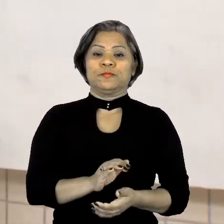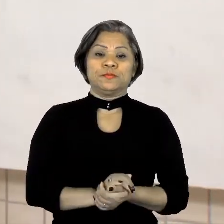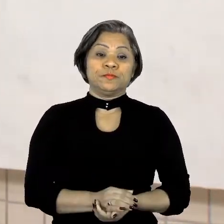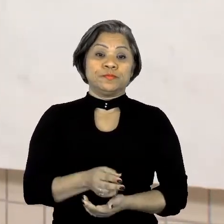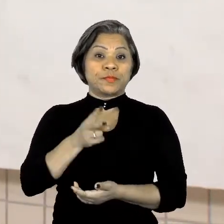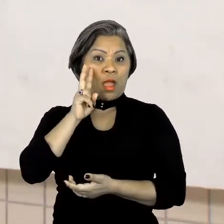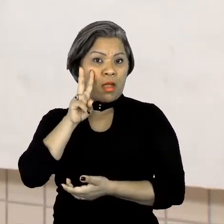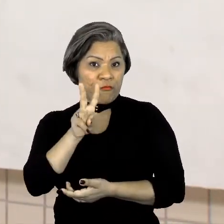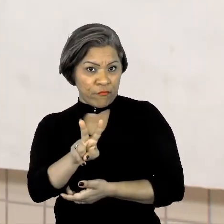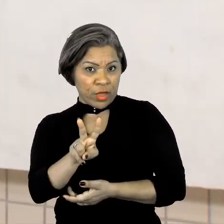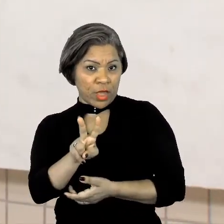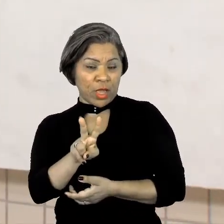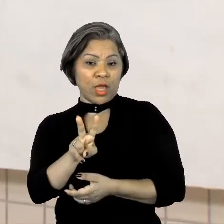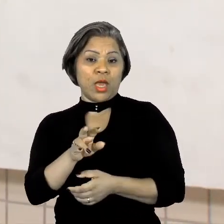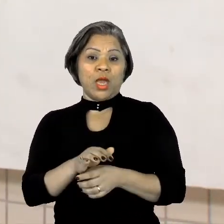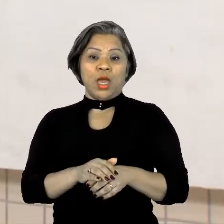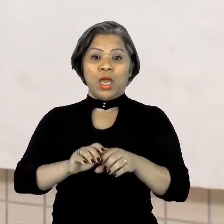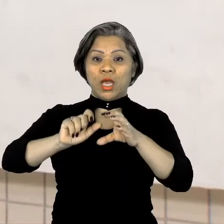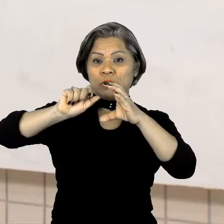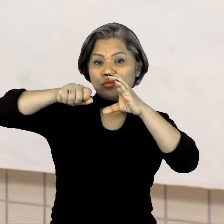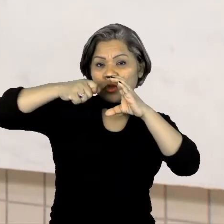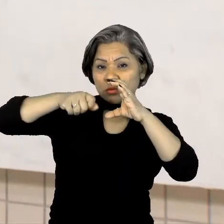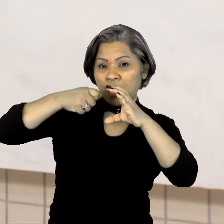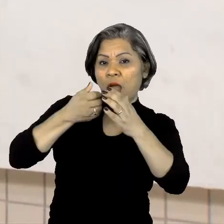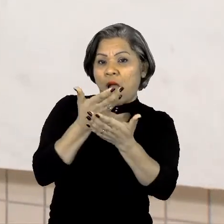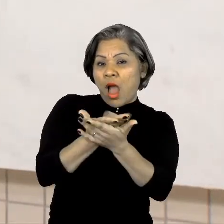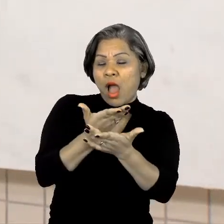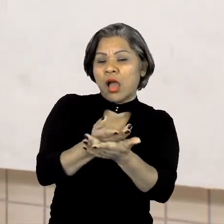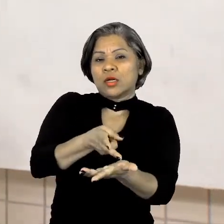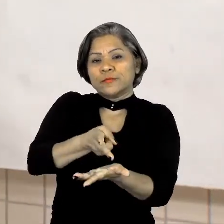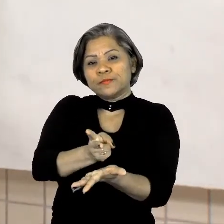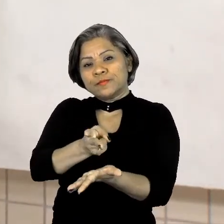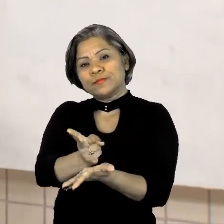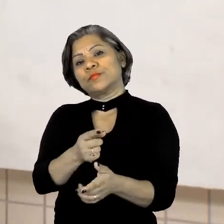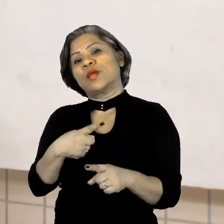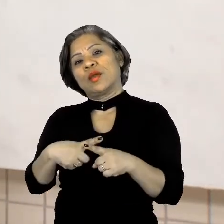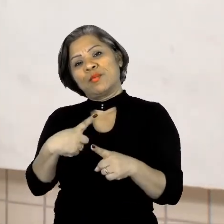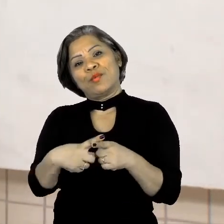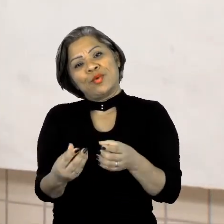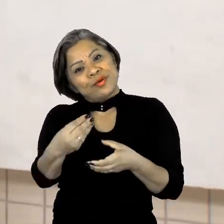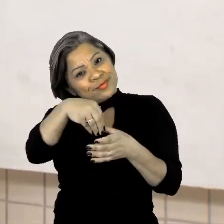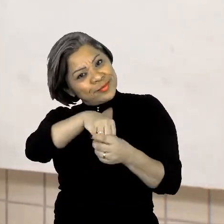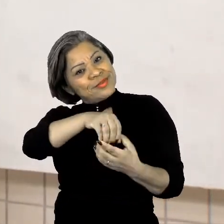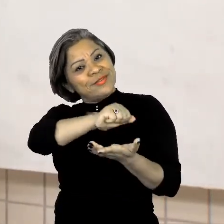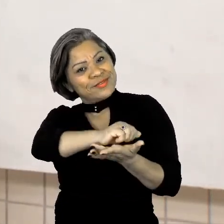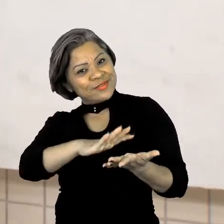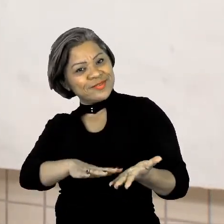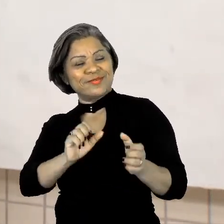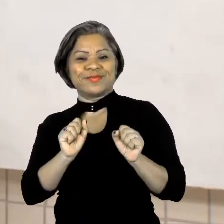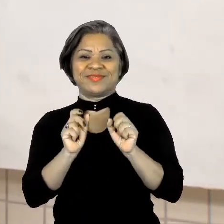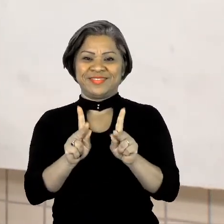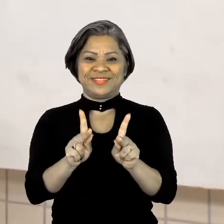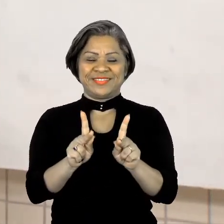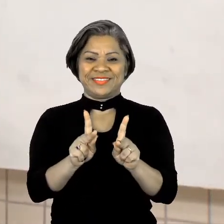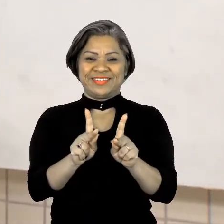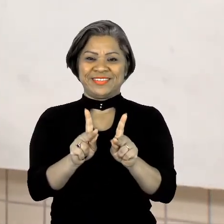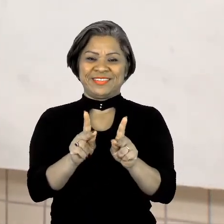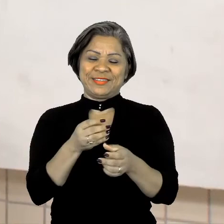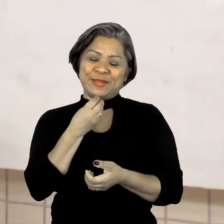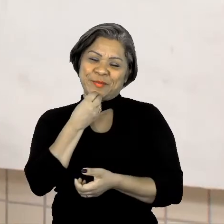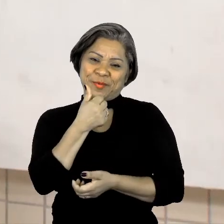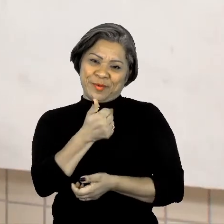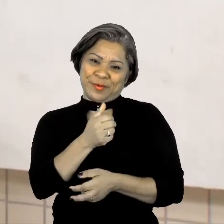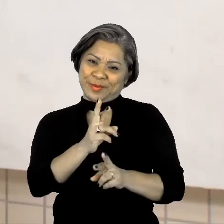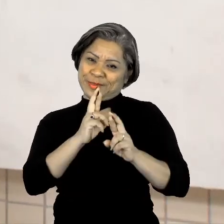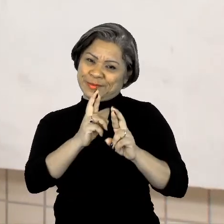teleaulas são referentes ao seu bloco de estudos. Está lá nas suas atividades, tá bom? Então é isso, eu espero que vocês tenham